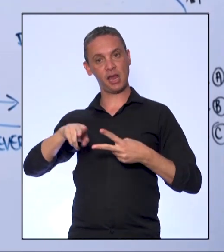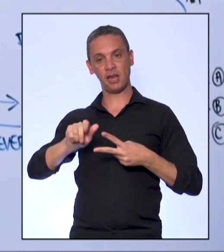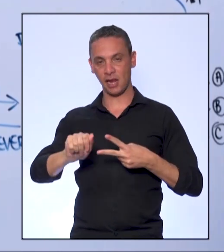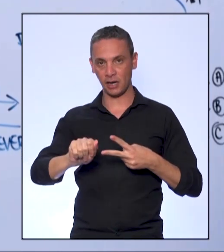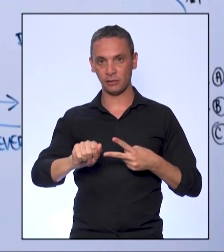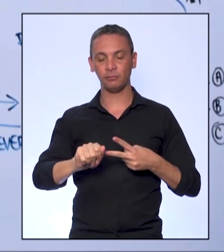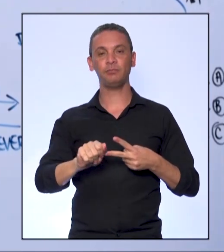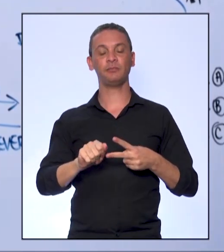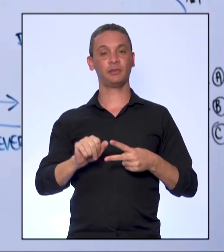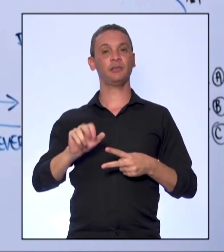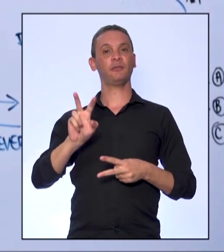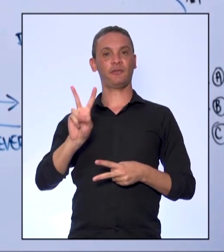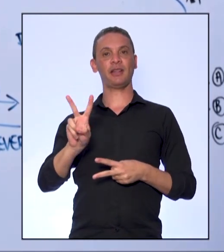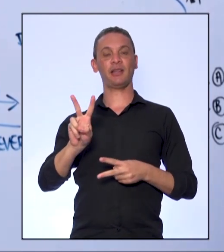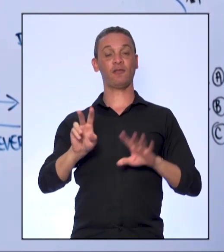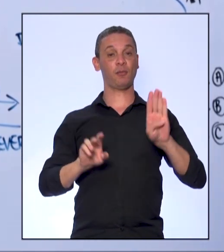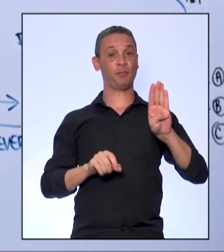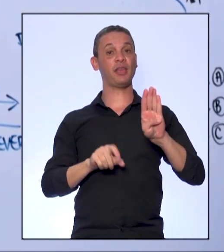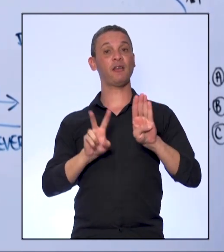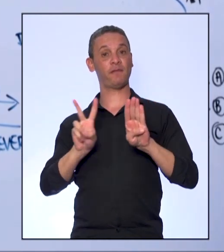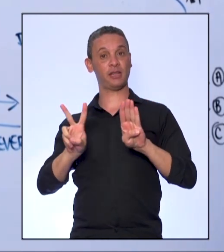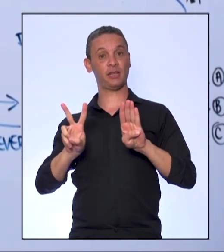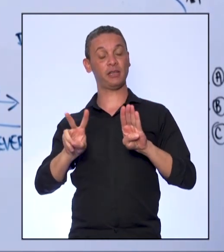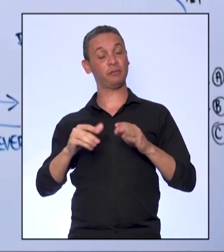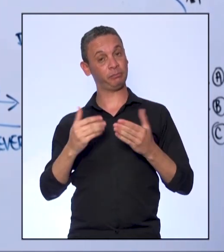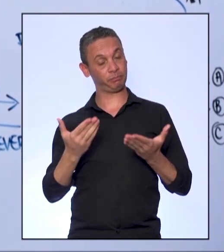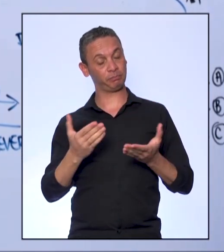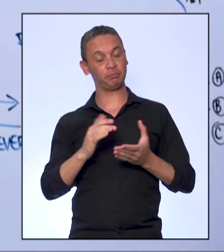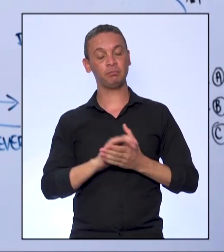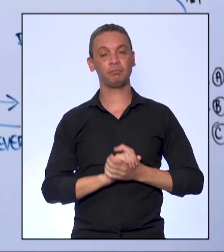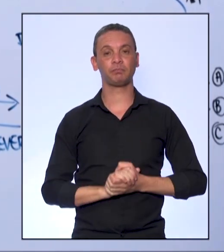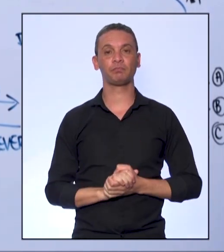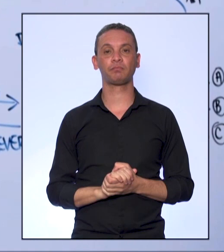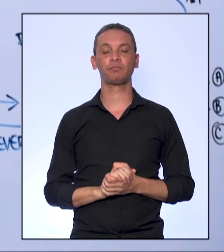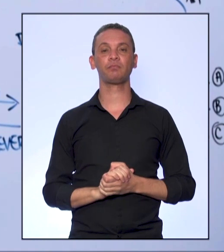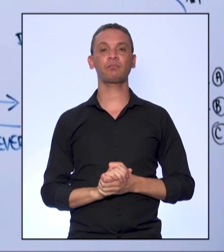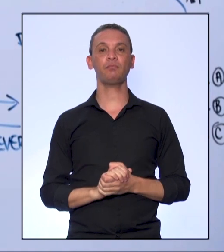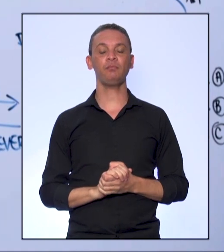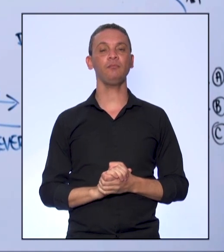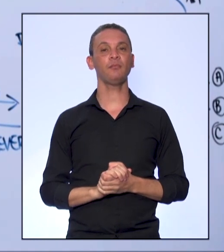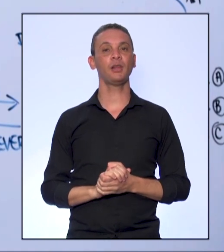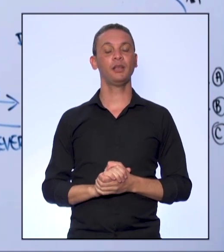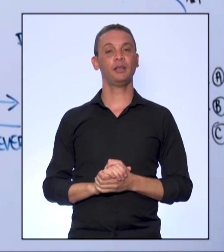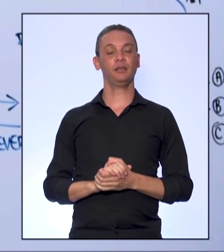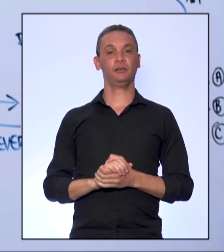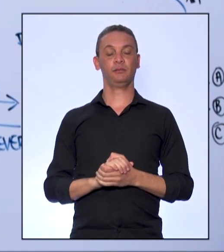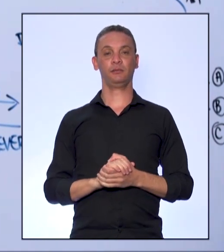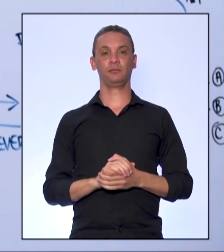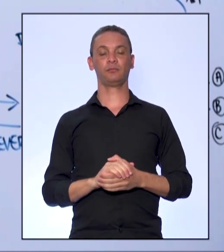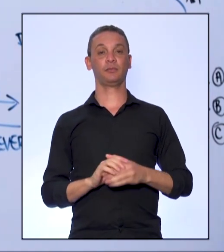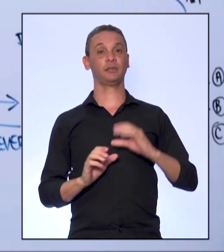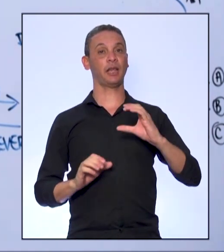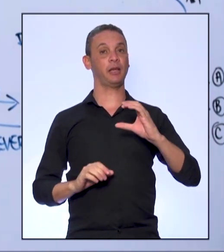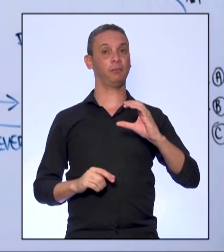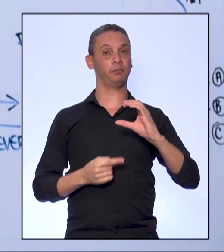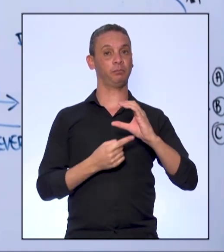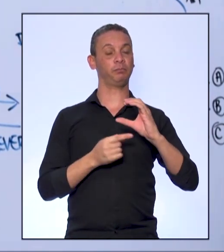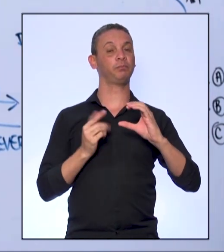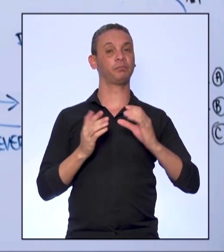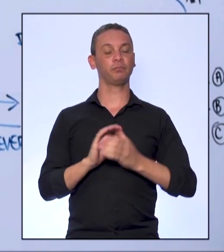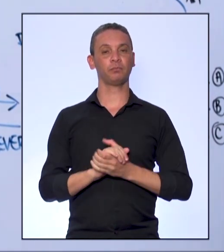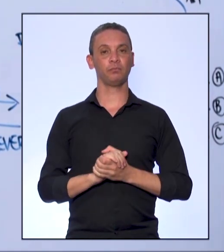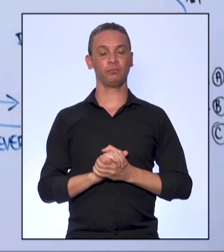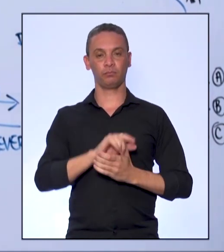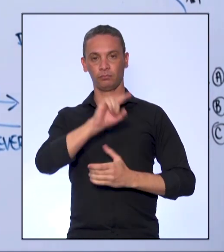Então marca verdadeiro aí. Pode ser, já falei em provas para vocês, é DNA ou RNA. Bora ver a outra? No